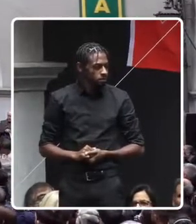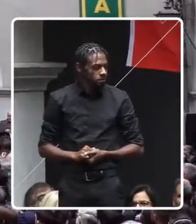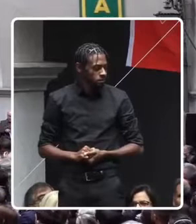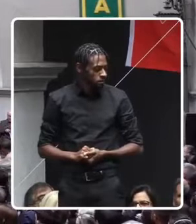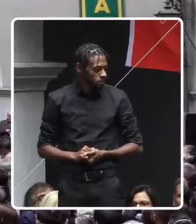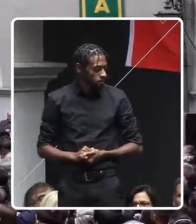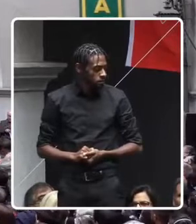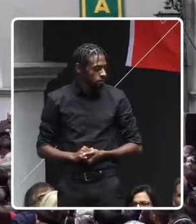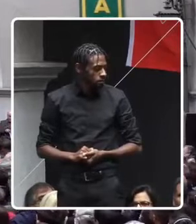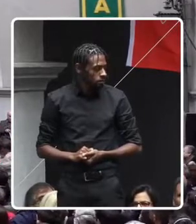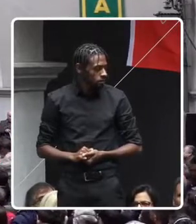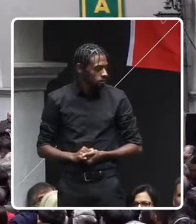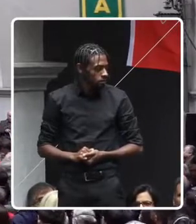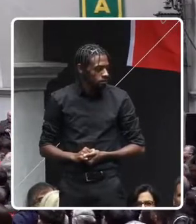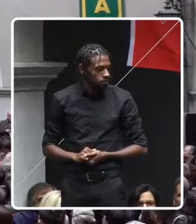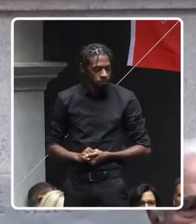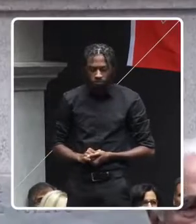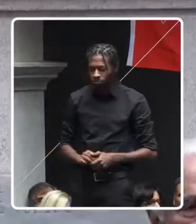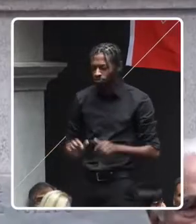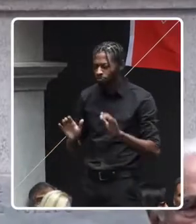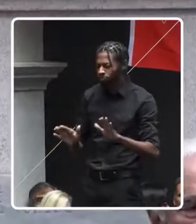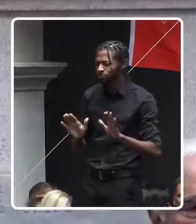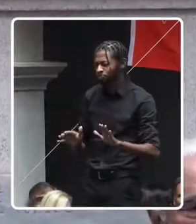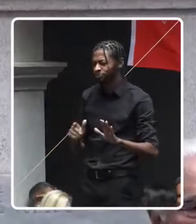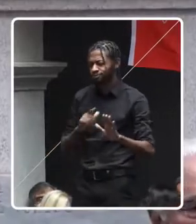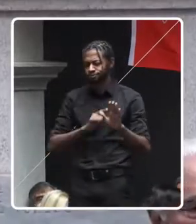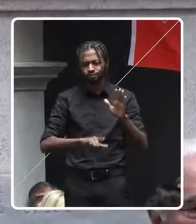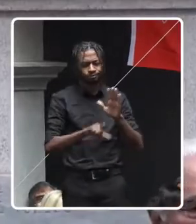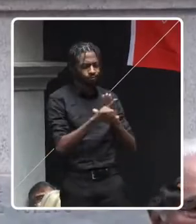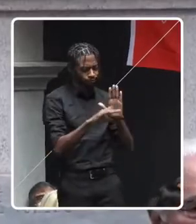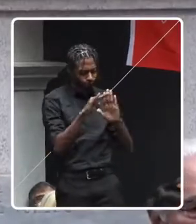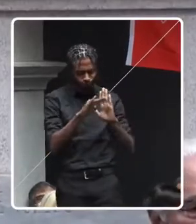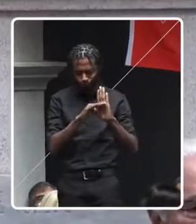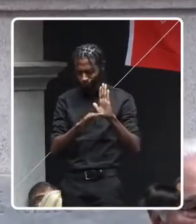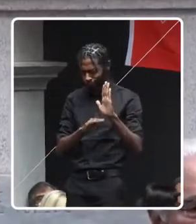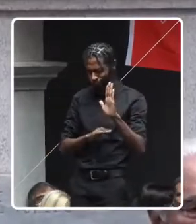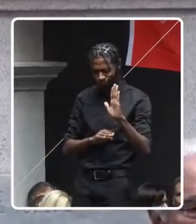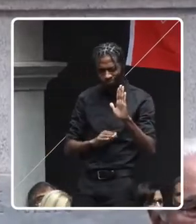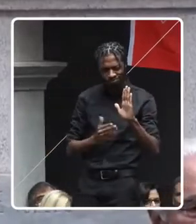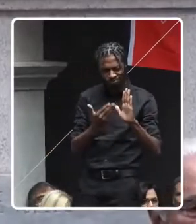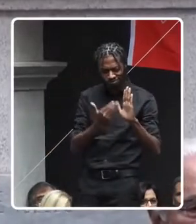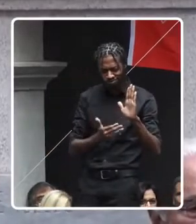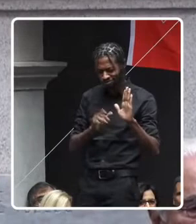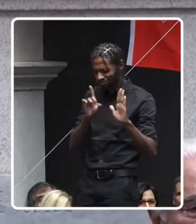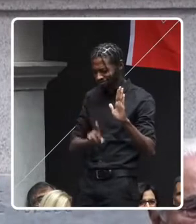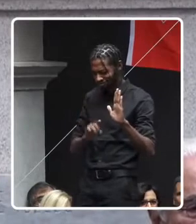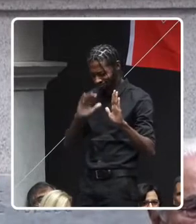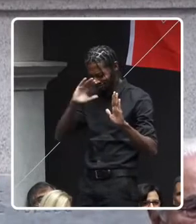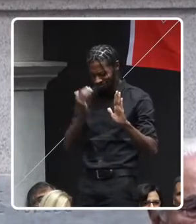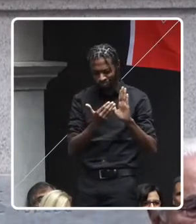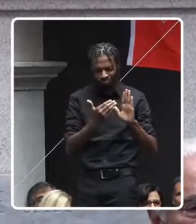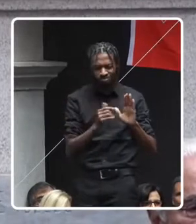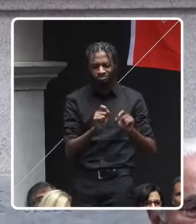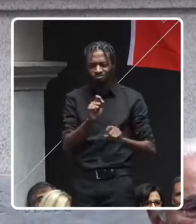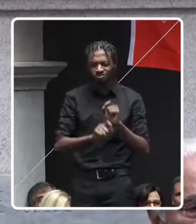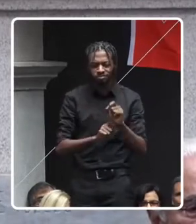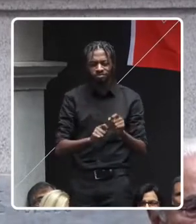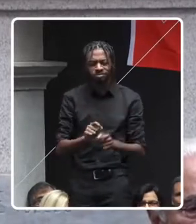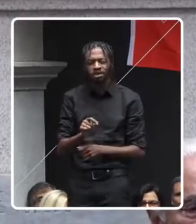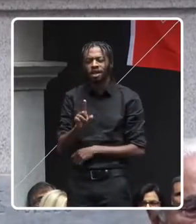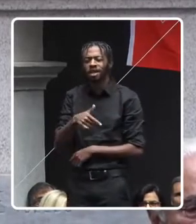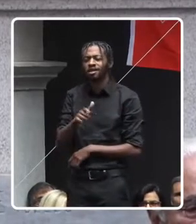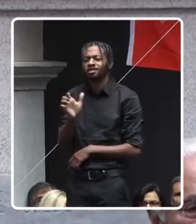Mas o Estado democrático de direito sempre, ele não é